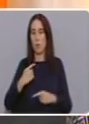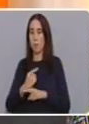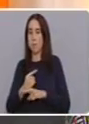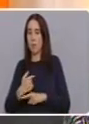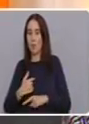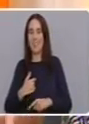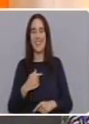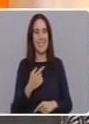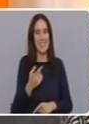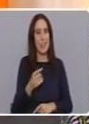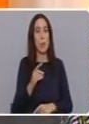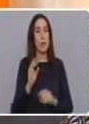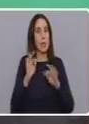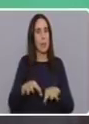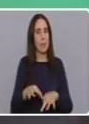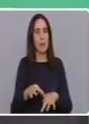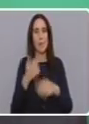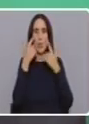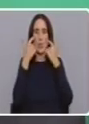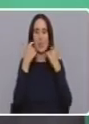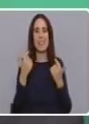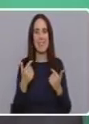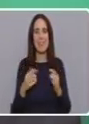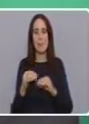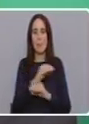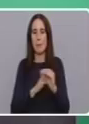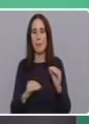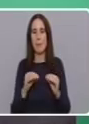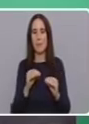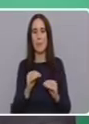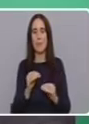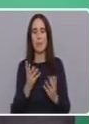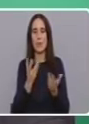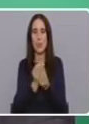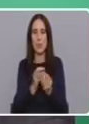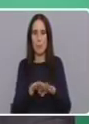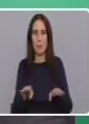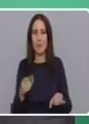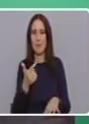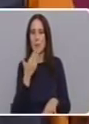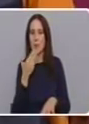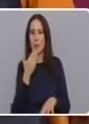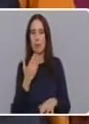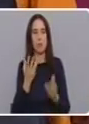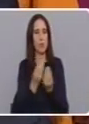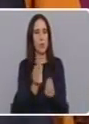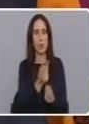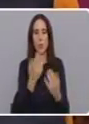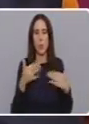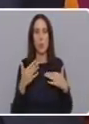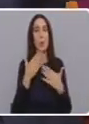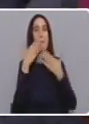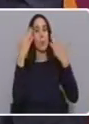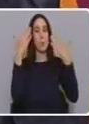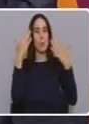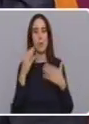assim morte também estamos acabar, todos. Ai, vamos dizer, faltamos aqui a mais de ver os dois juntos no palco. Vocês os dois juntos são umas máquinas. Muito